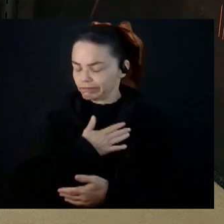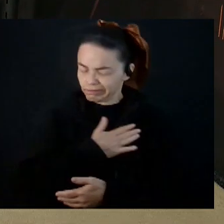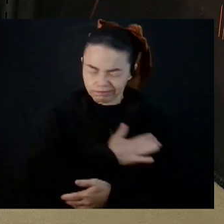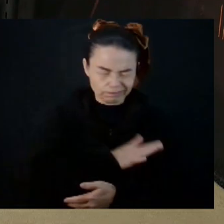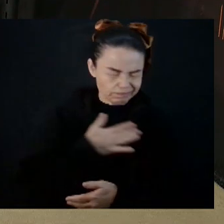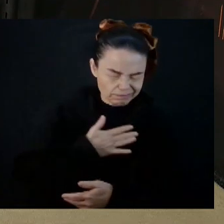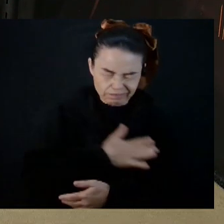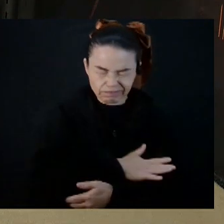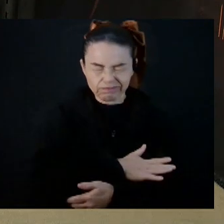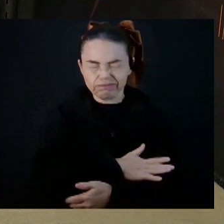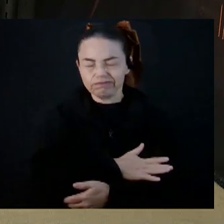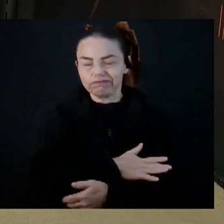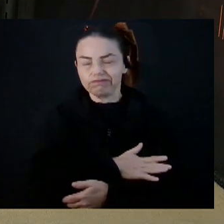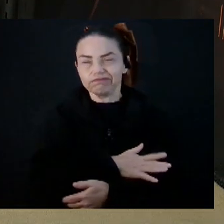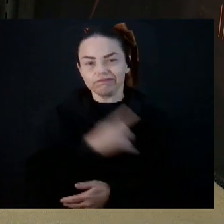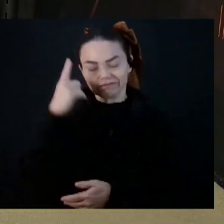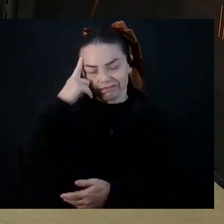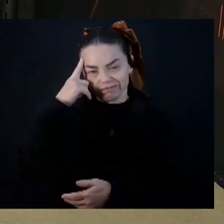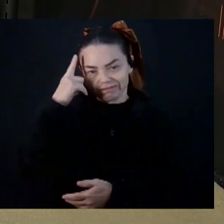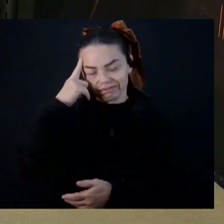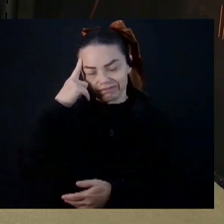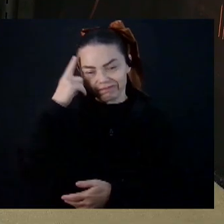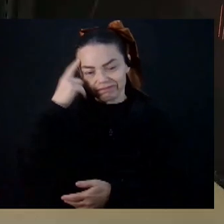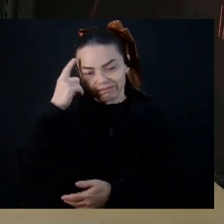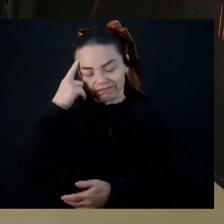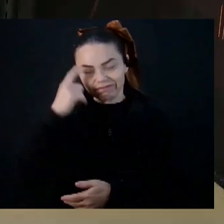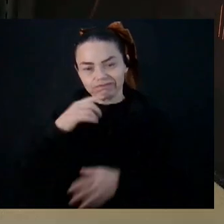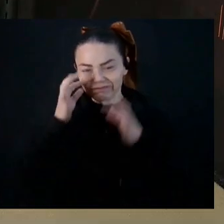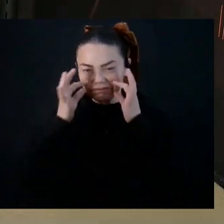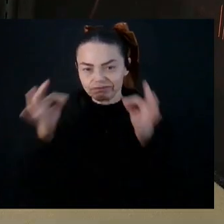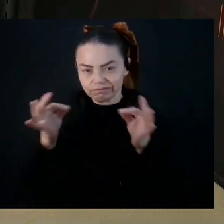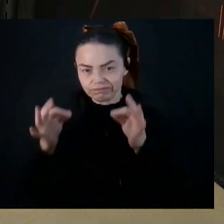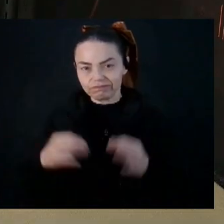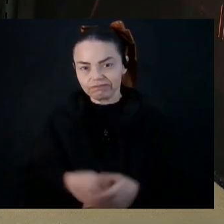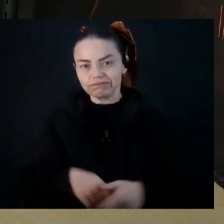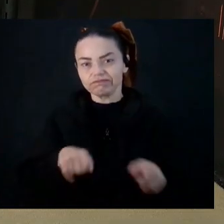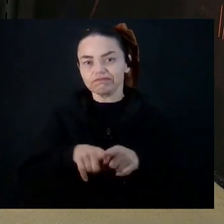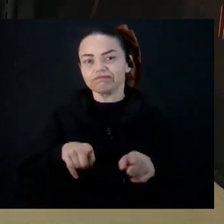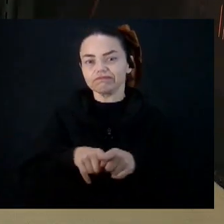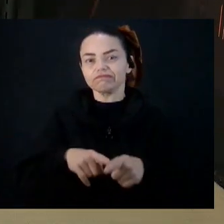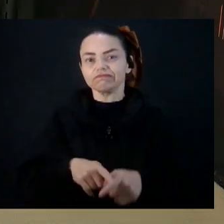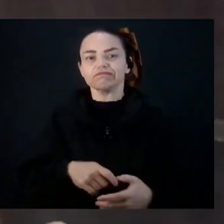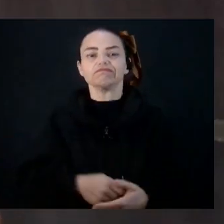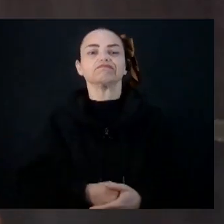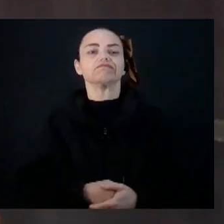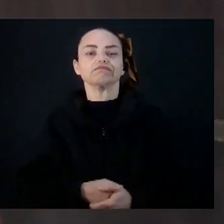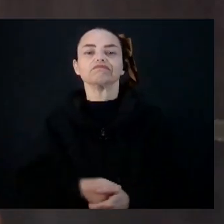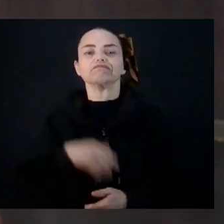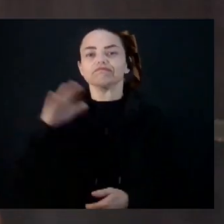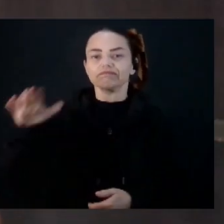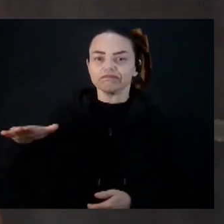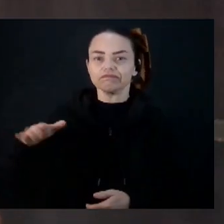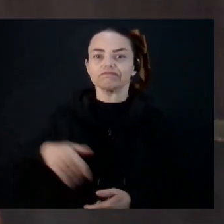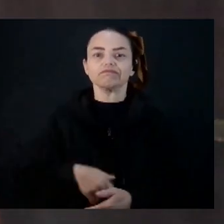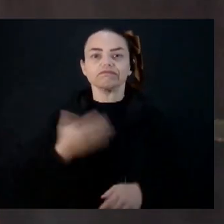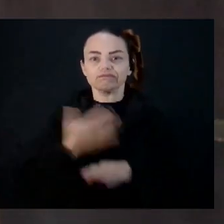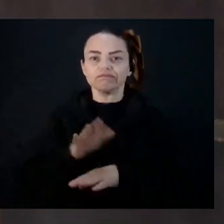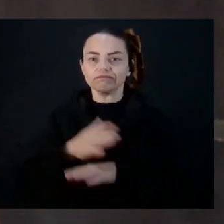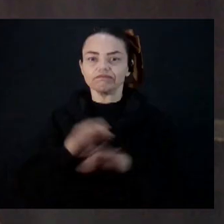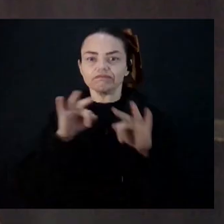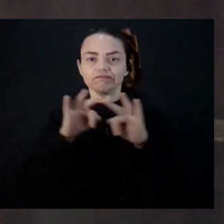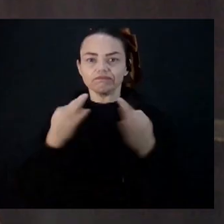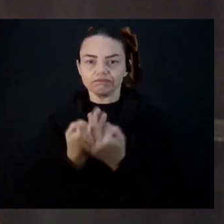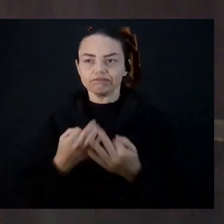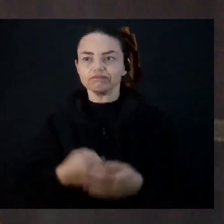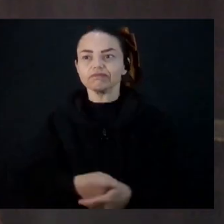que a gente pensa que está, então Sim. a gente precisa estar atento. Mas a gente também precisa pensar que a criança ela faz parte de uma família. Então,